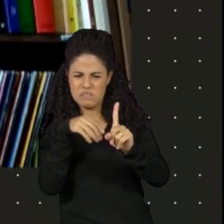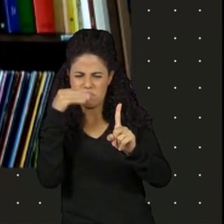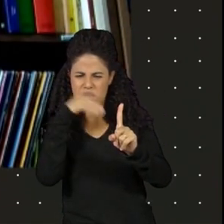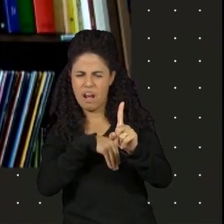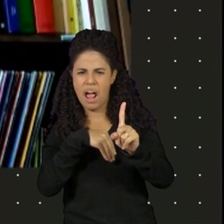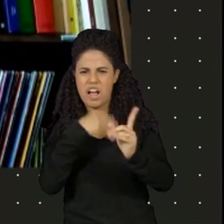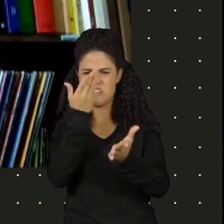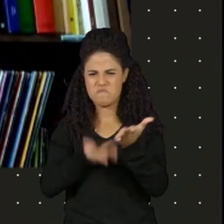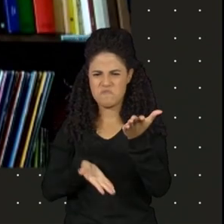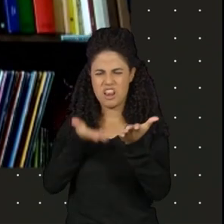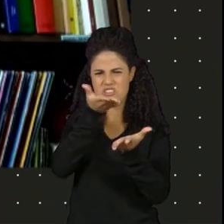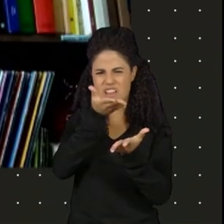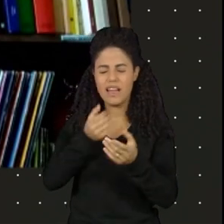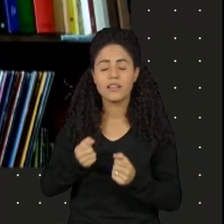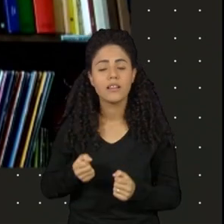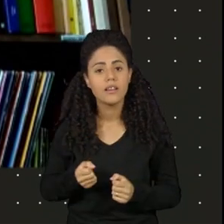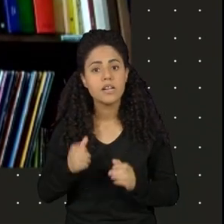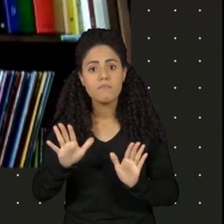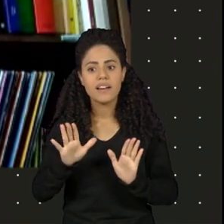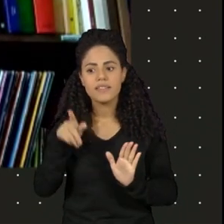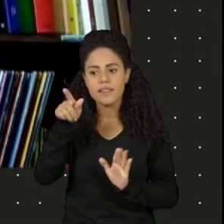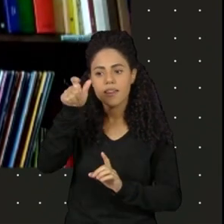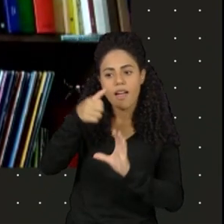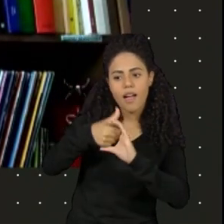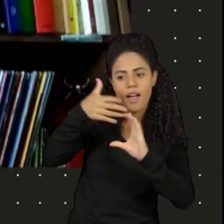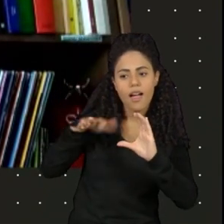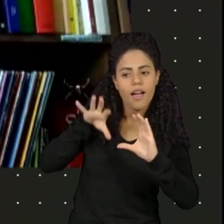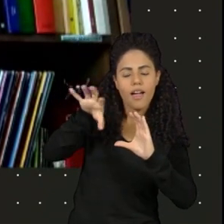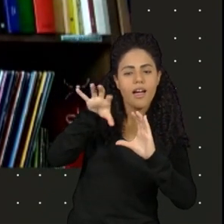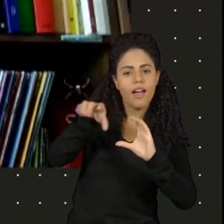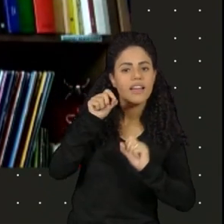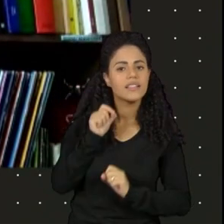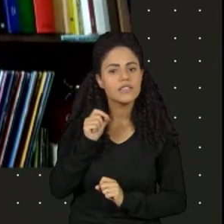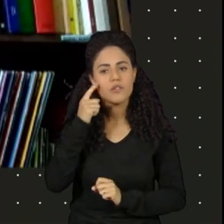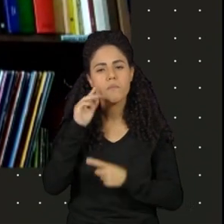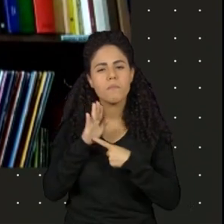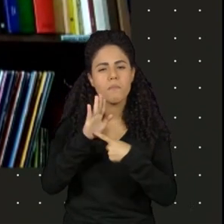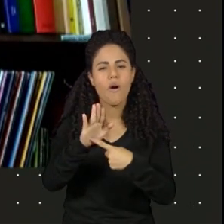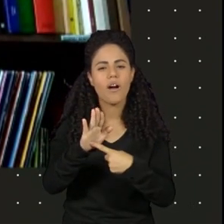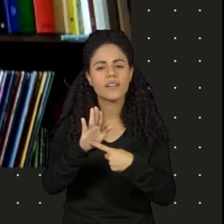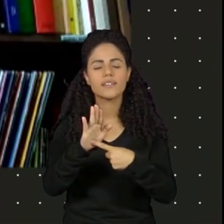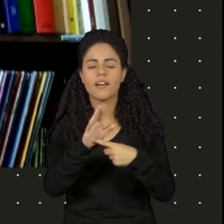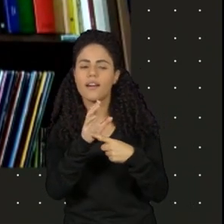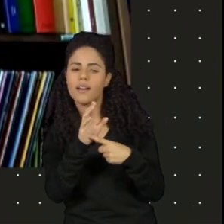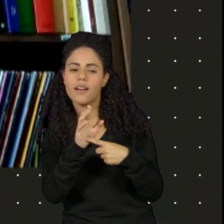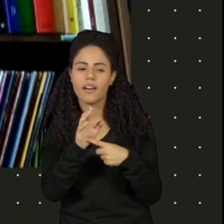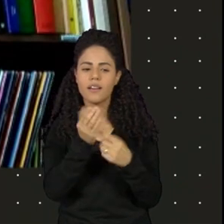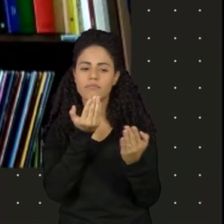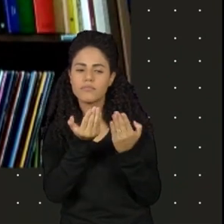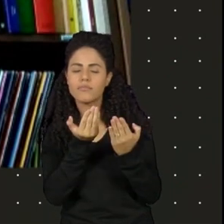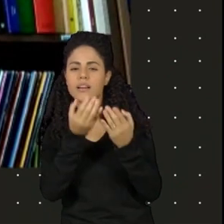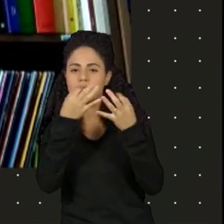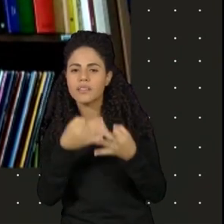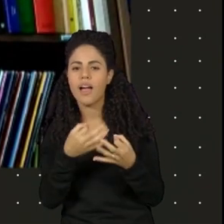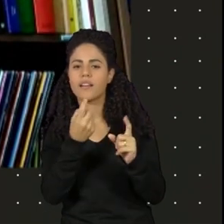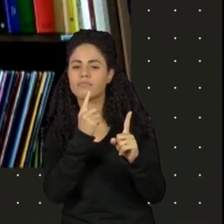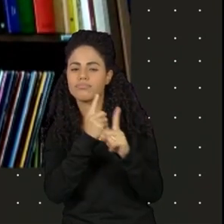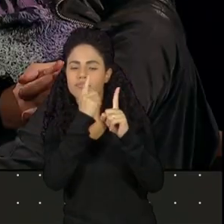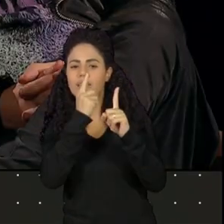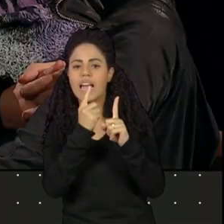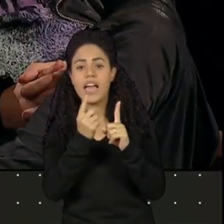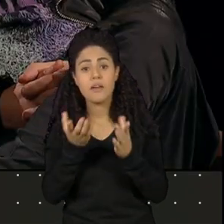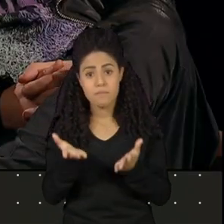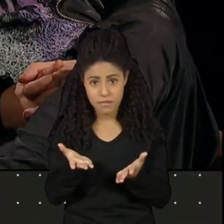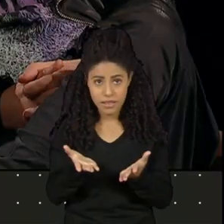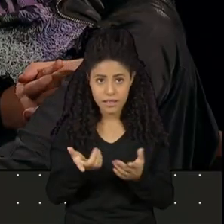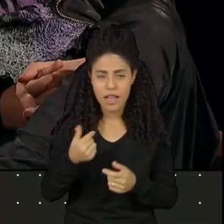E a tal ponto que muitas vezes até ele mesmo, a imagem dele se identifica como um perdedor, o que eu discordo.